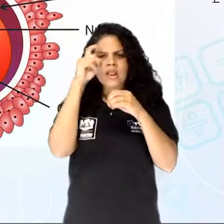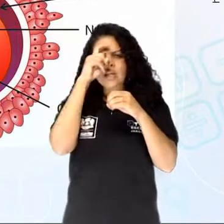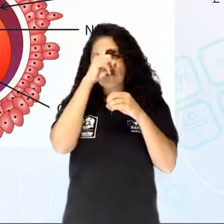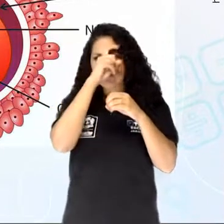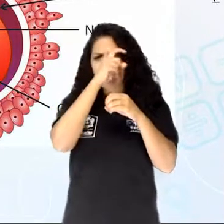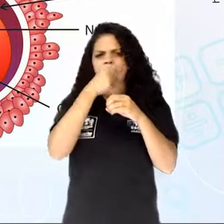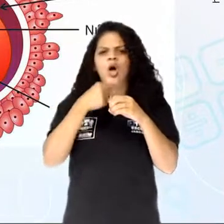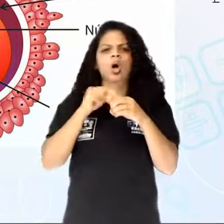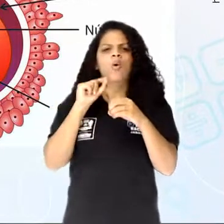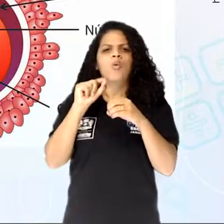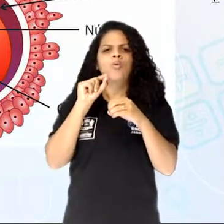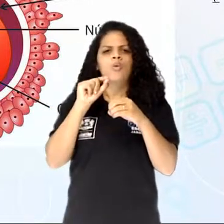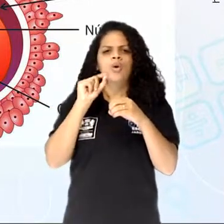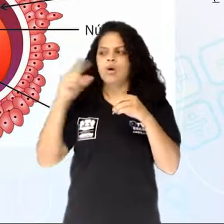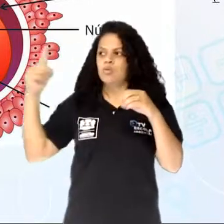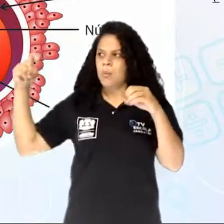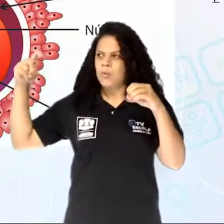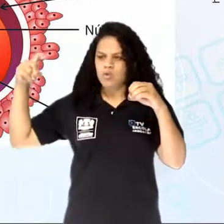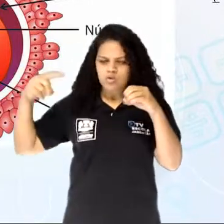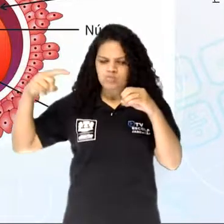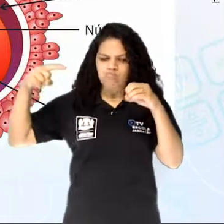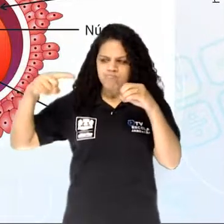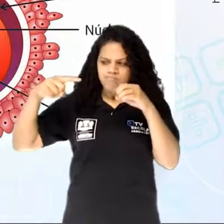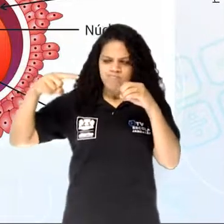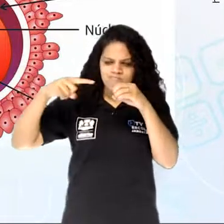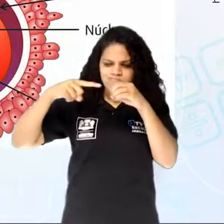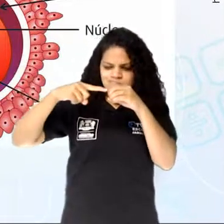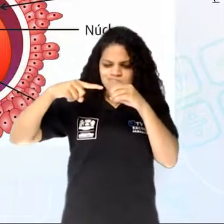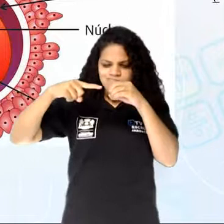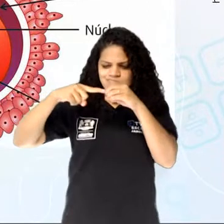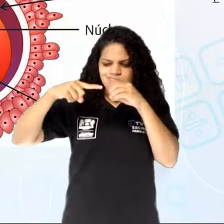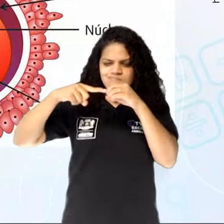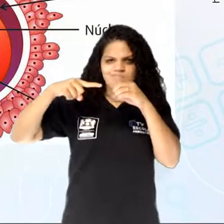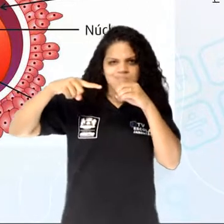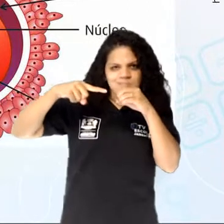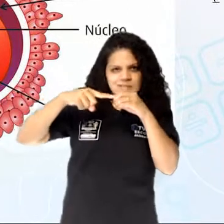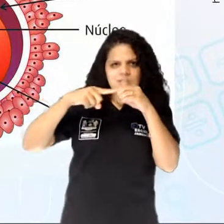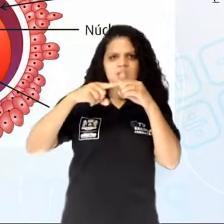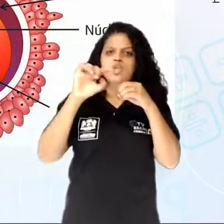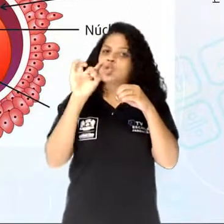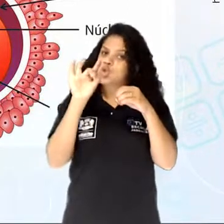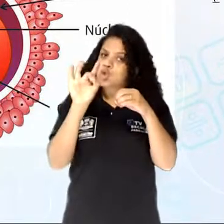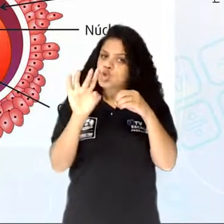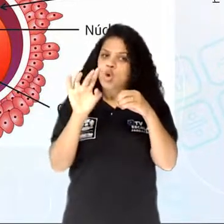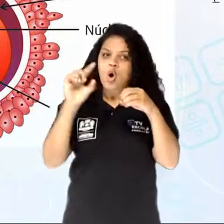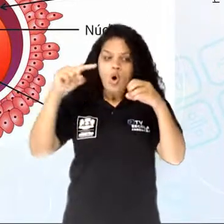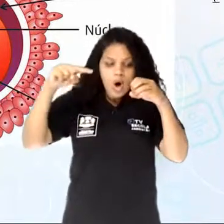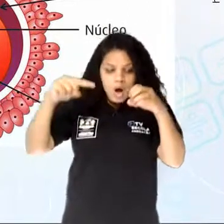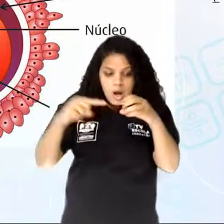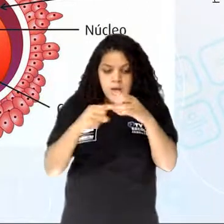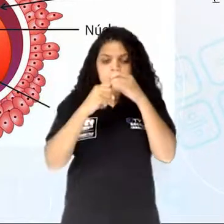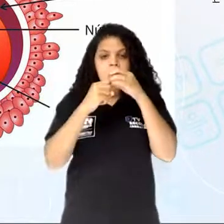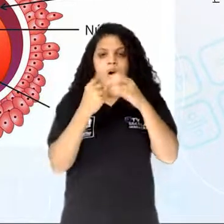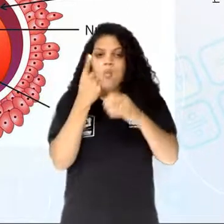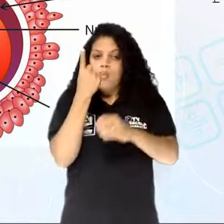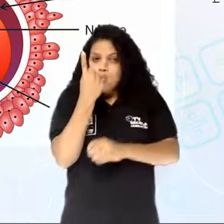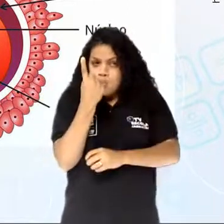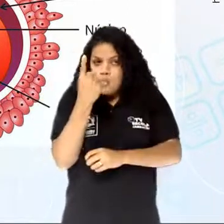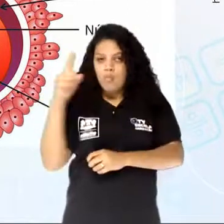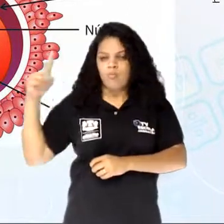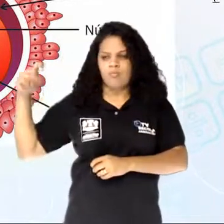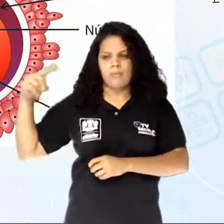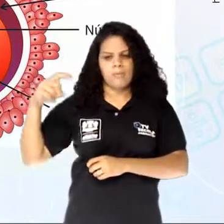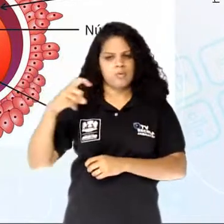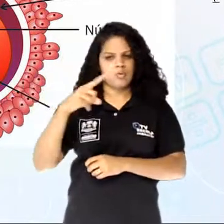os espermatozoides para chegarem lá, porque só entra, em geral, né? Só vai entrar um único espermatozoide dentro